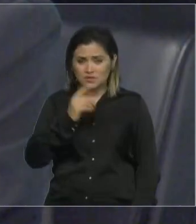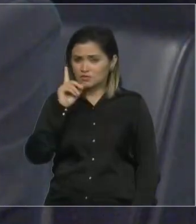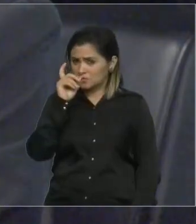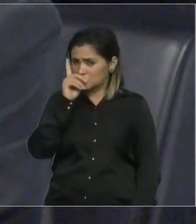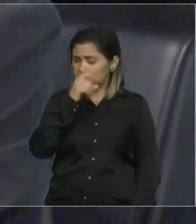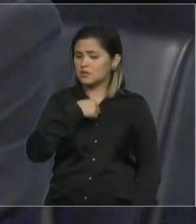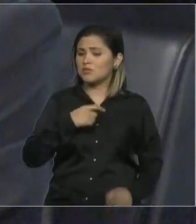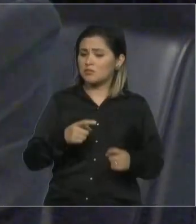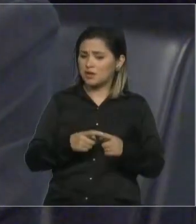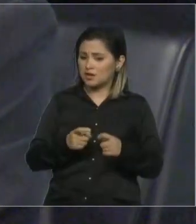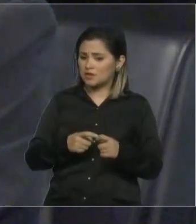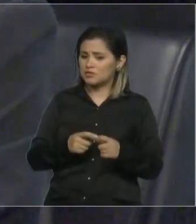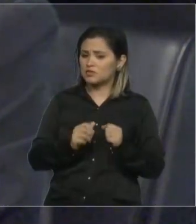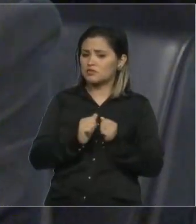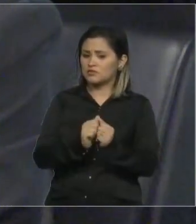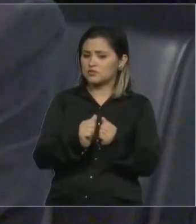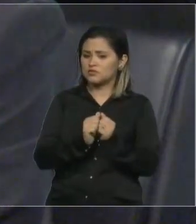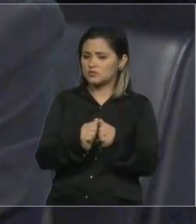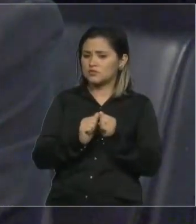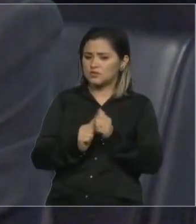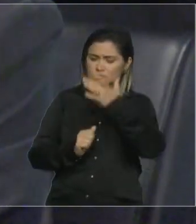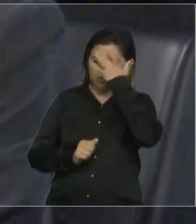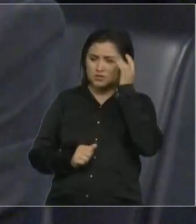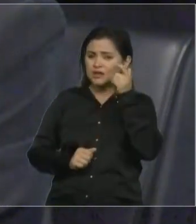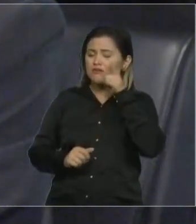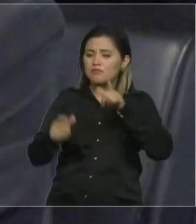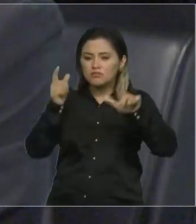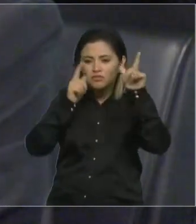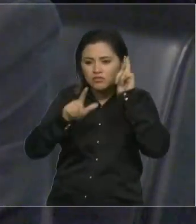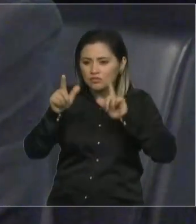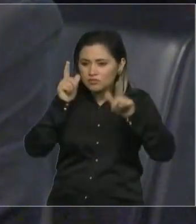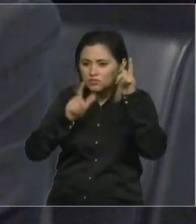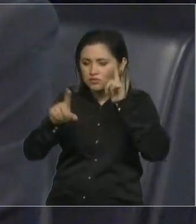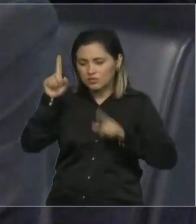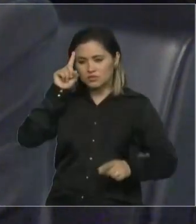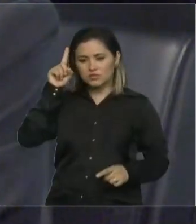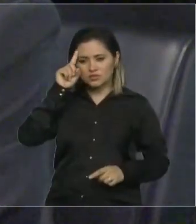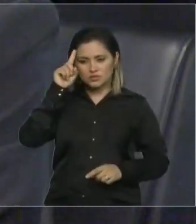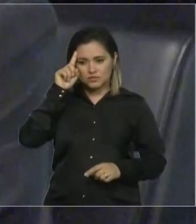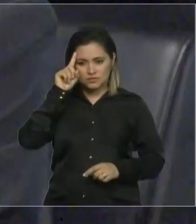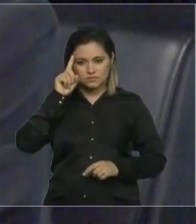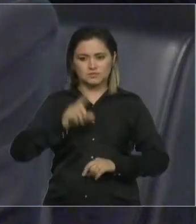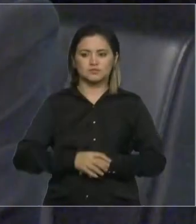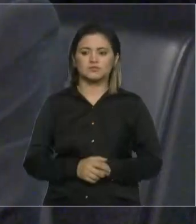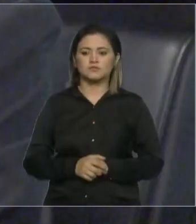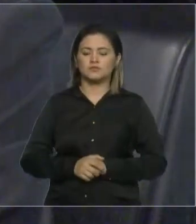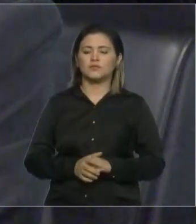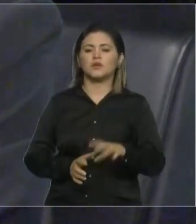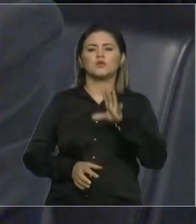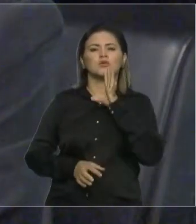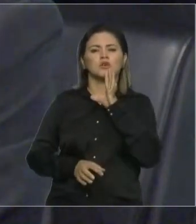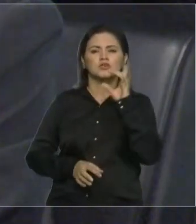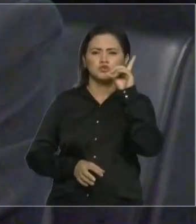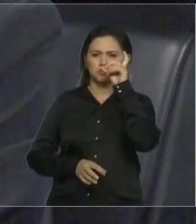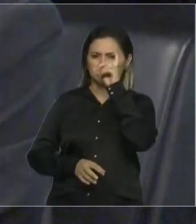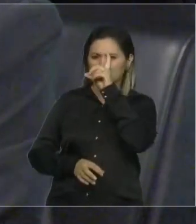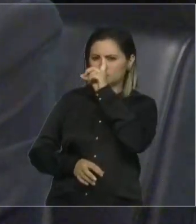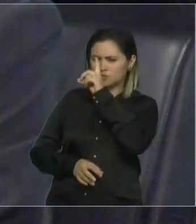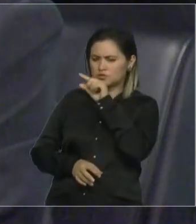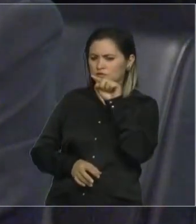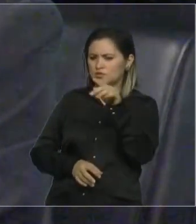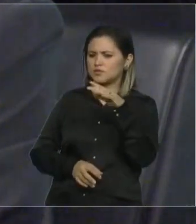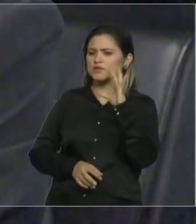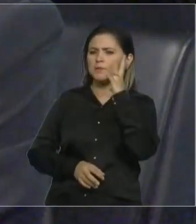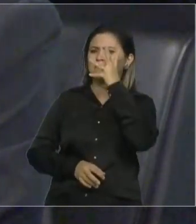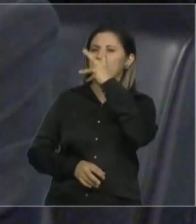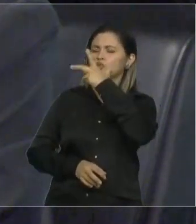com as pessoas que vencem suas limitações a cada dia, A gente sabe o quanto é difícil para ti, que é uma mulher bonita,